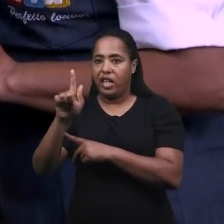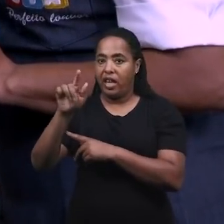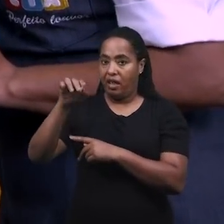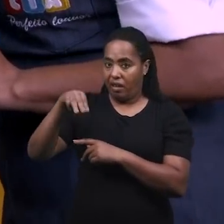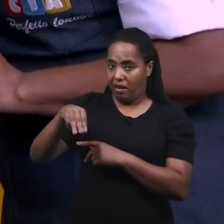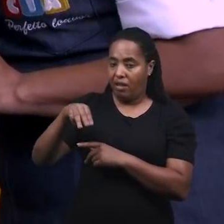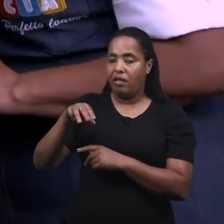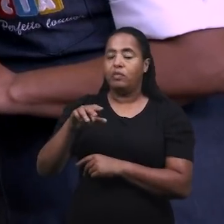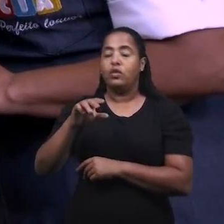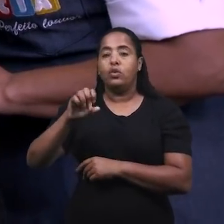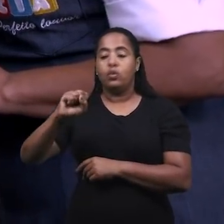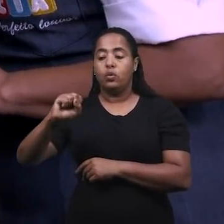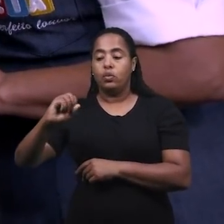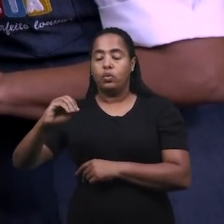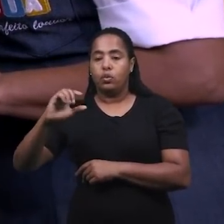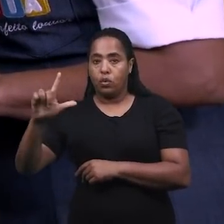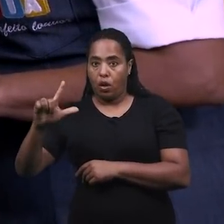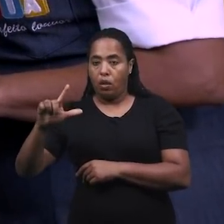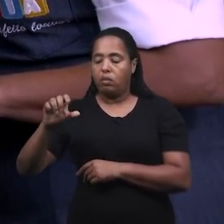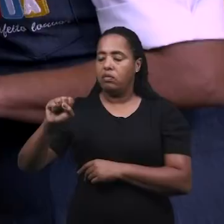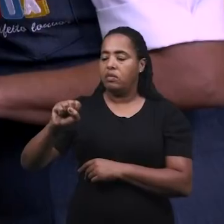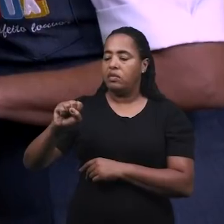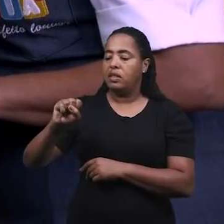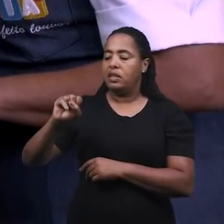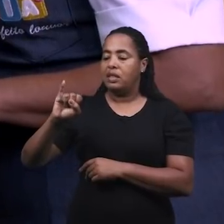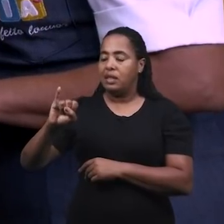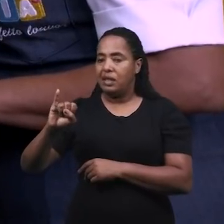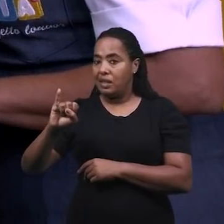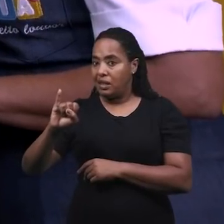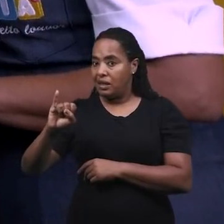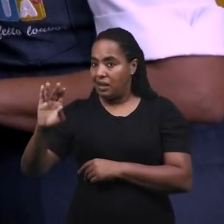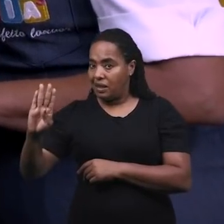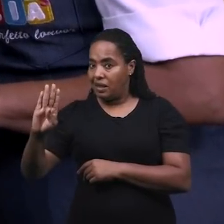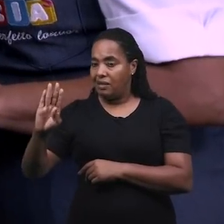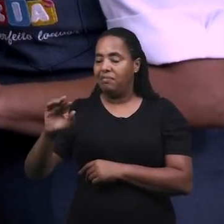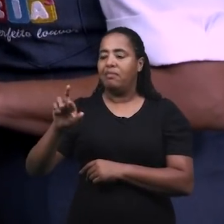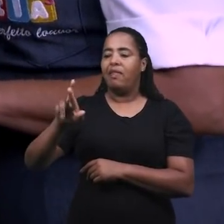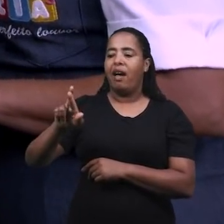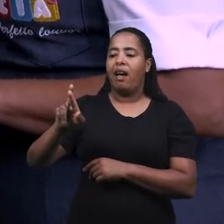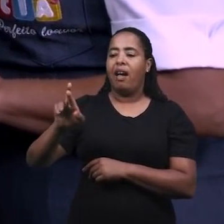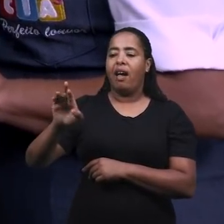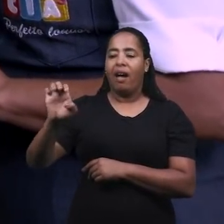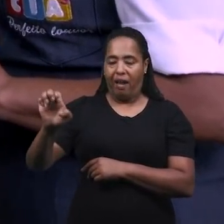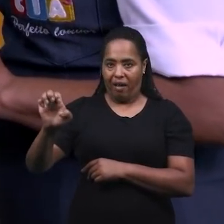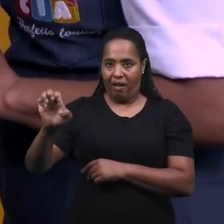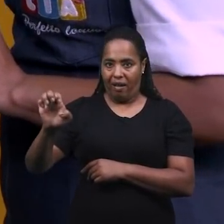GM, Sol, Si bemol, Ré,